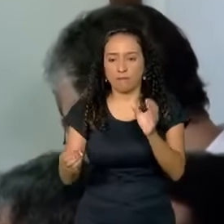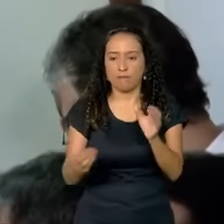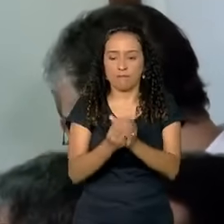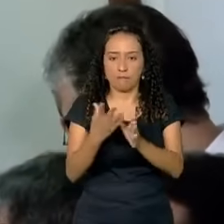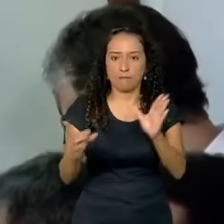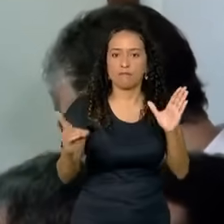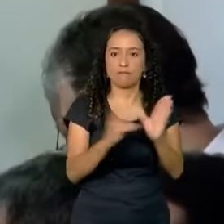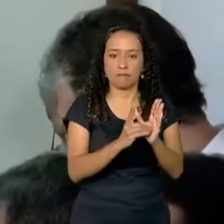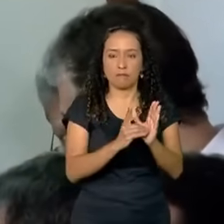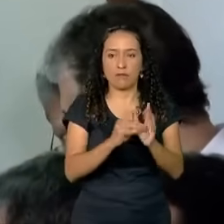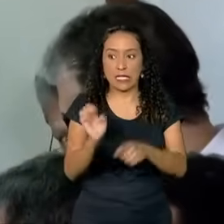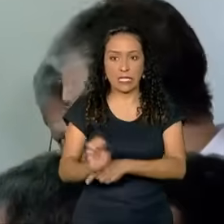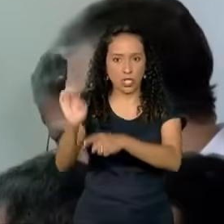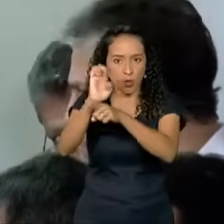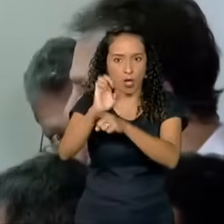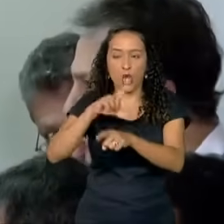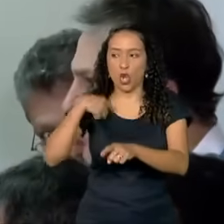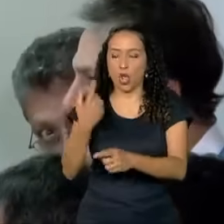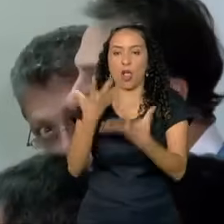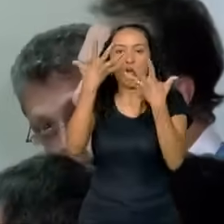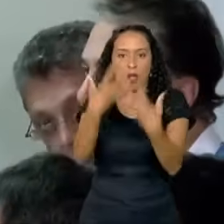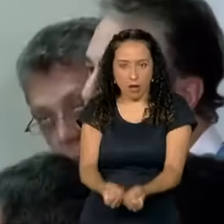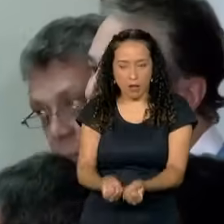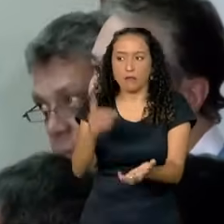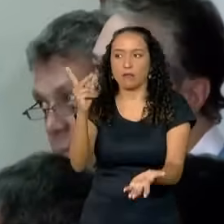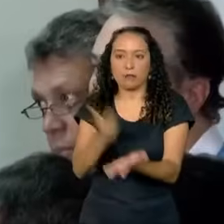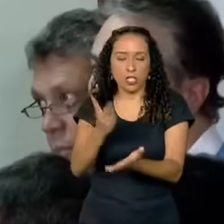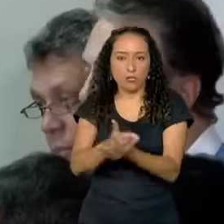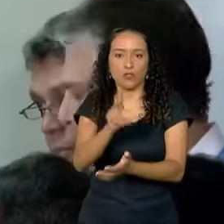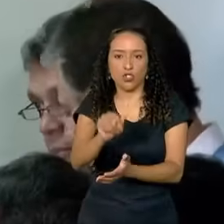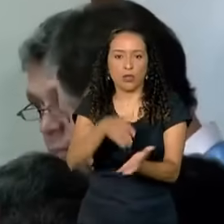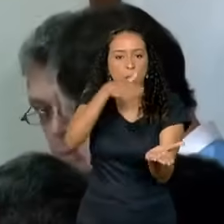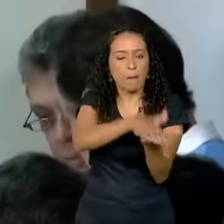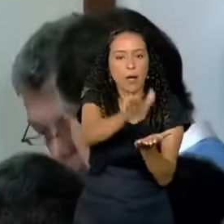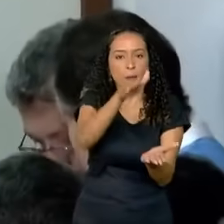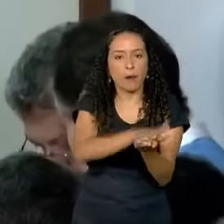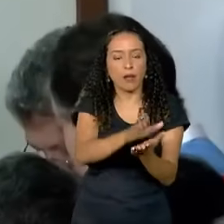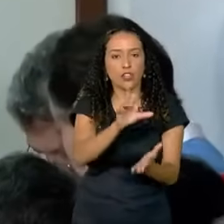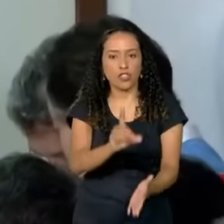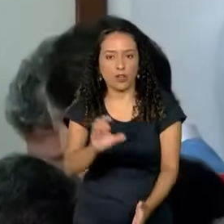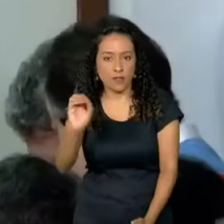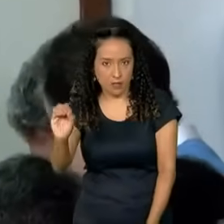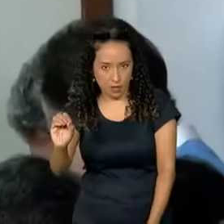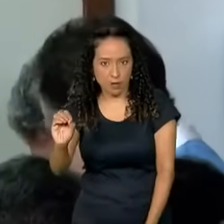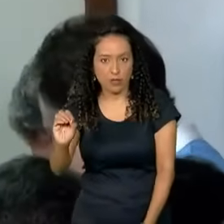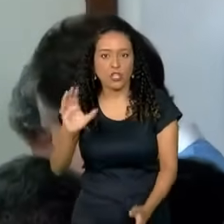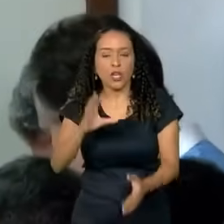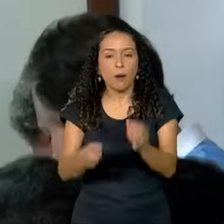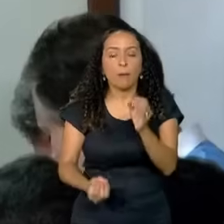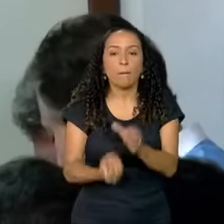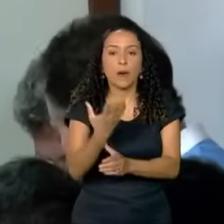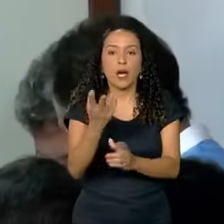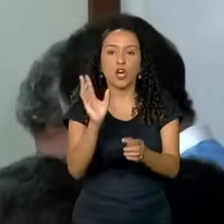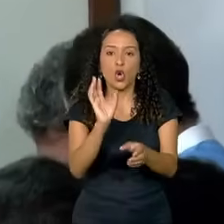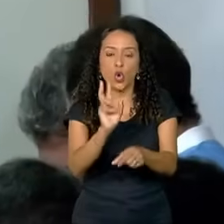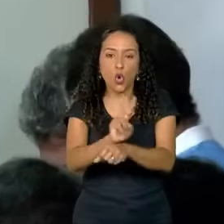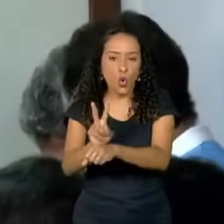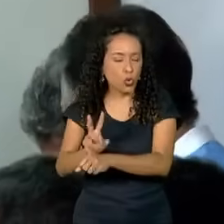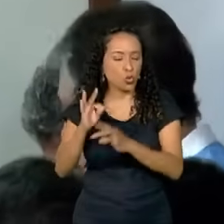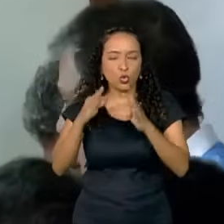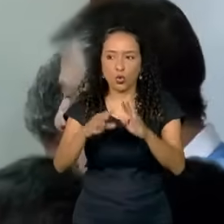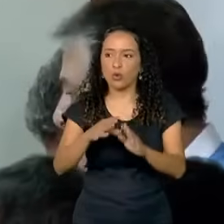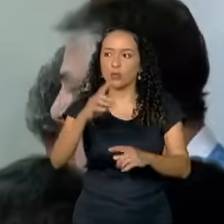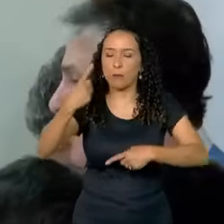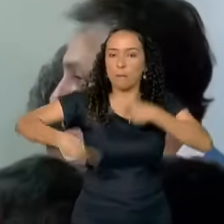nós reconhecemos sumariamente no mesmo dia, publicamos no Diário Oficial da União e já criamos a retaguarda para todas as